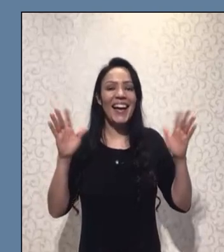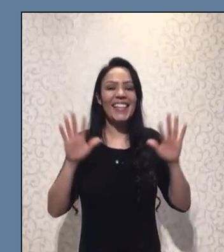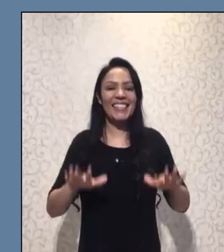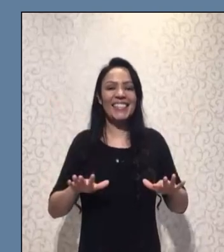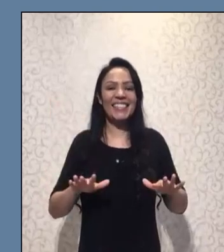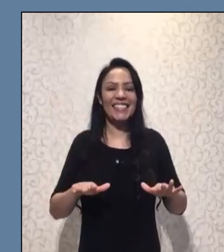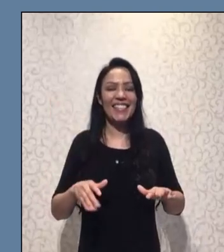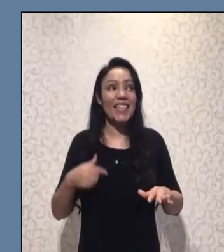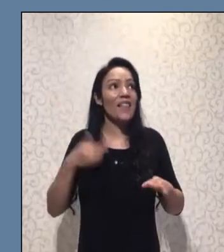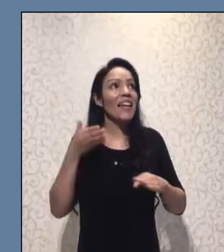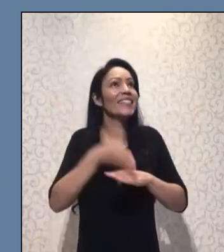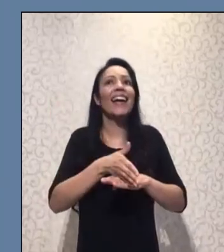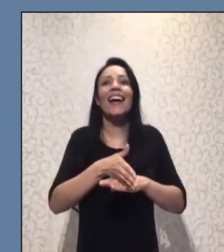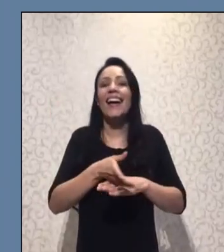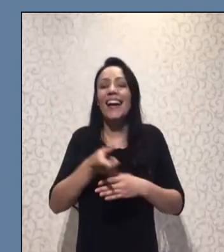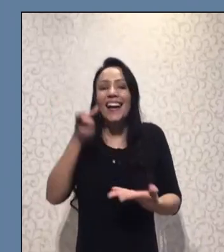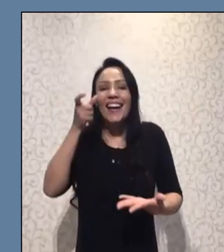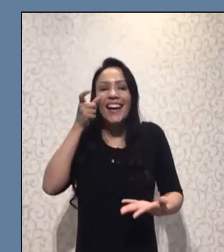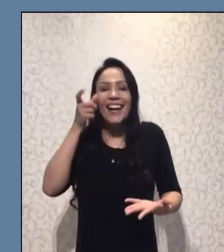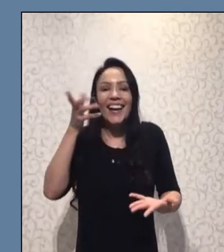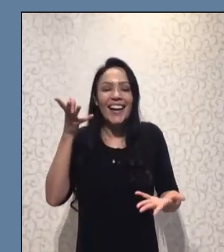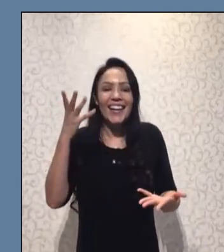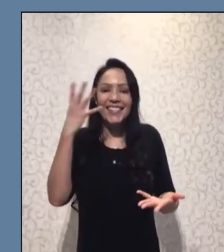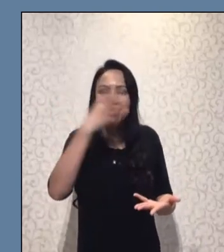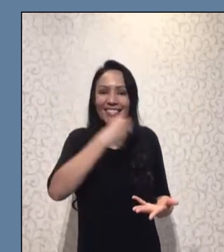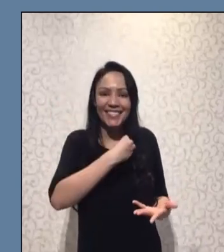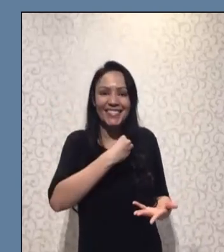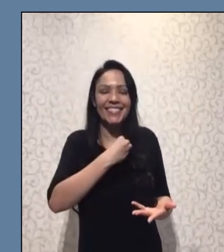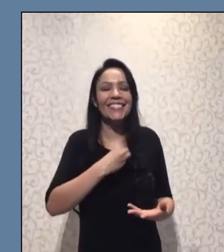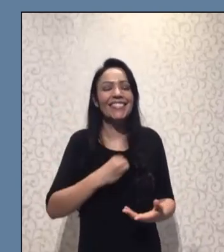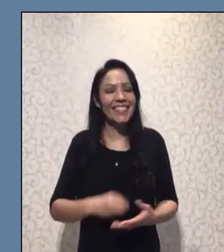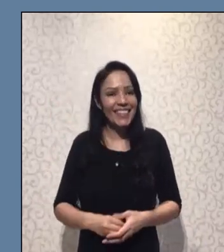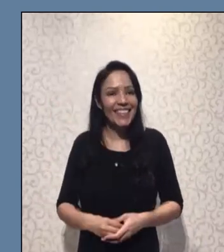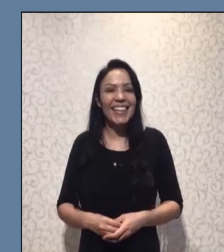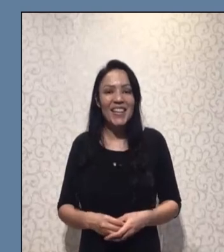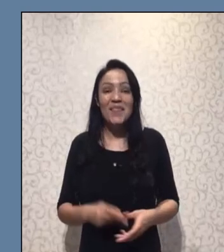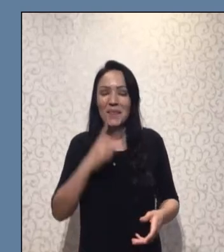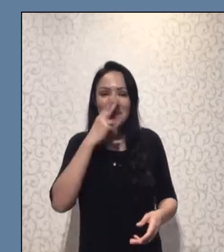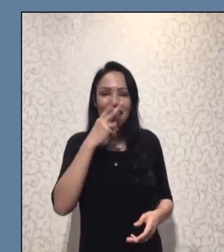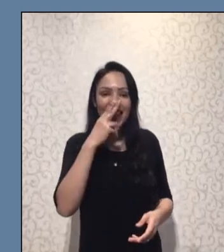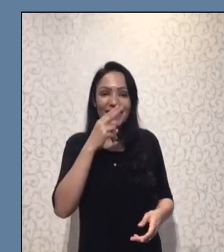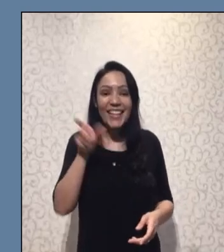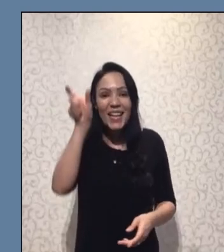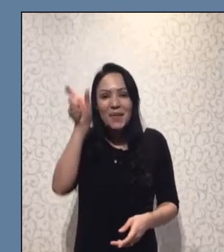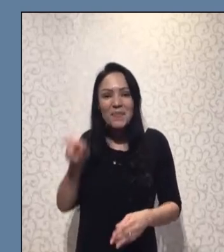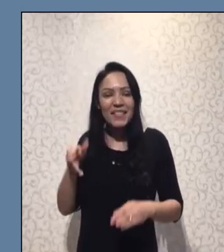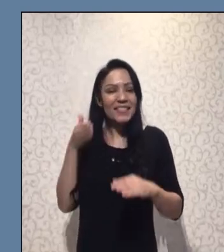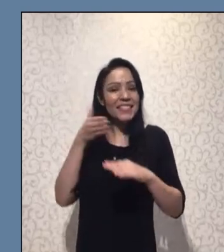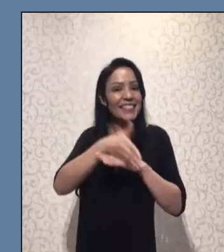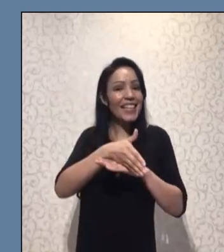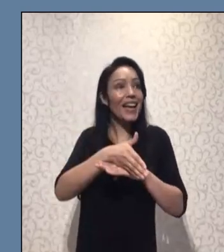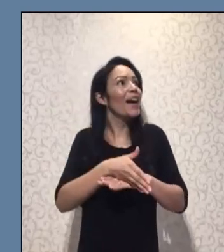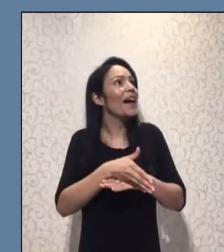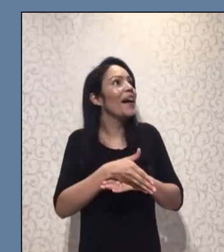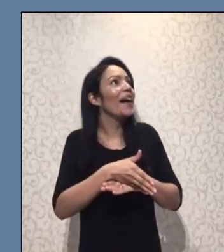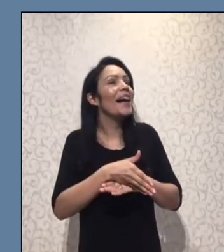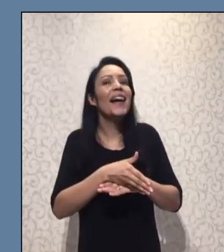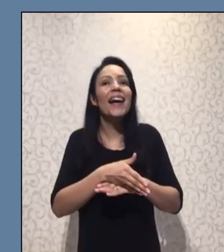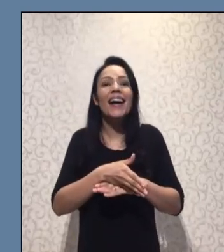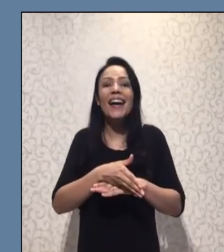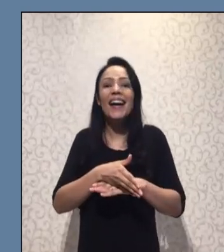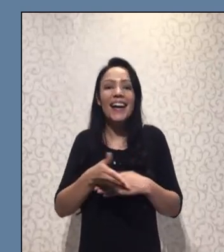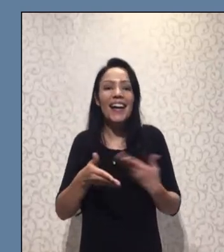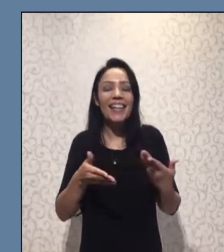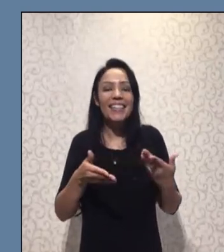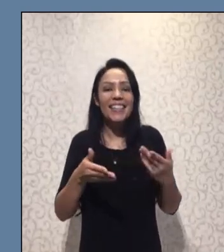gente. Eu acho que eu vou estar parecida com esse, com esse frequentador do Metropolitan, lá na porta da Pinacoteca, do Museu